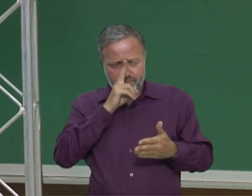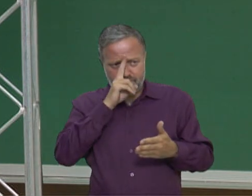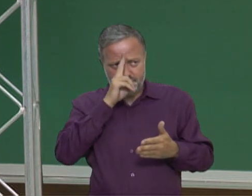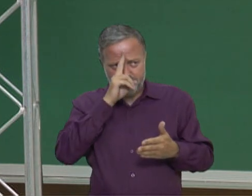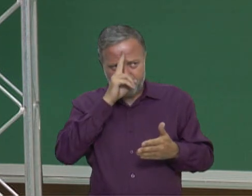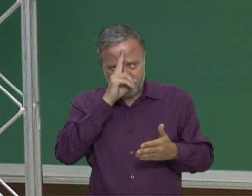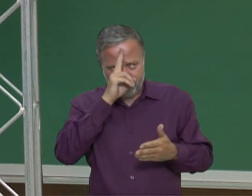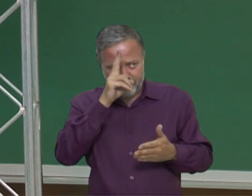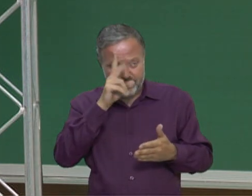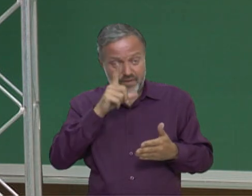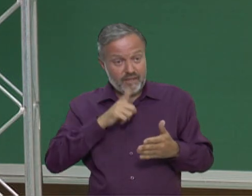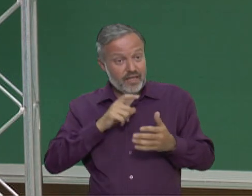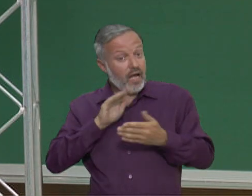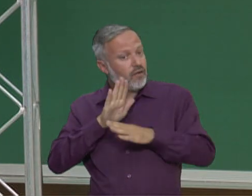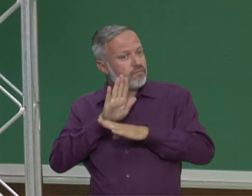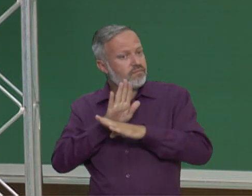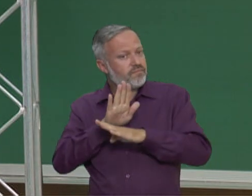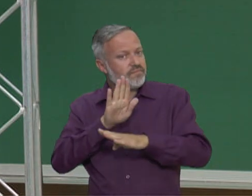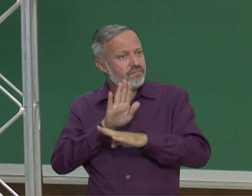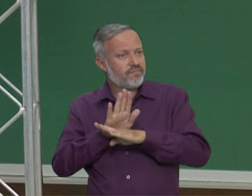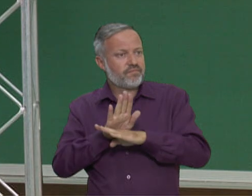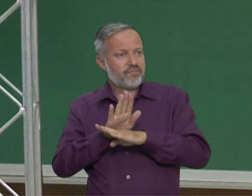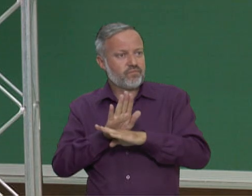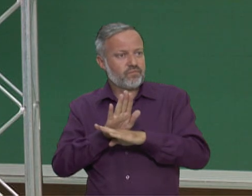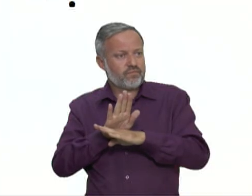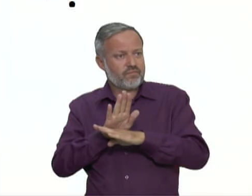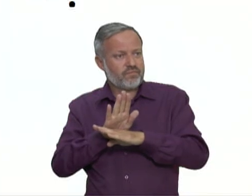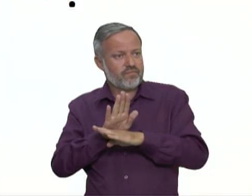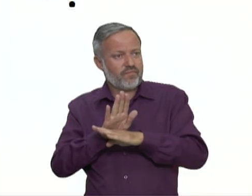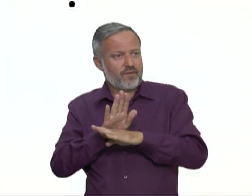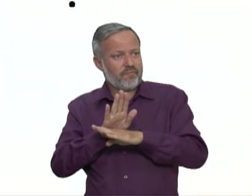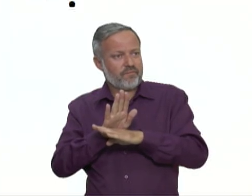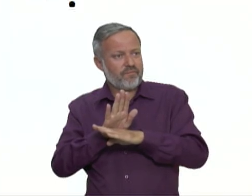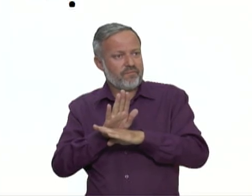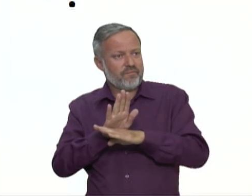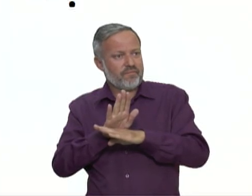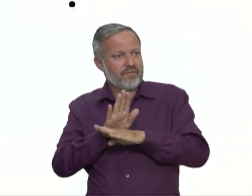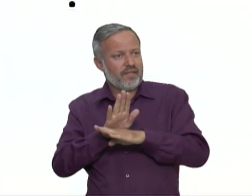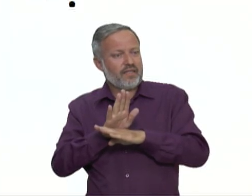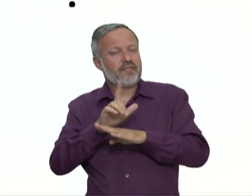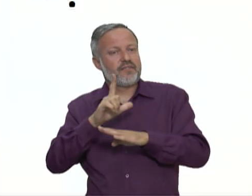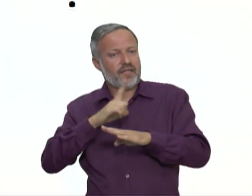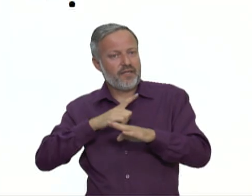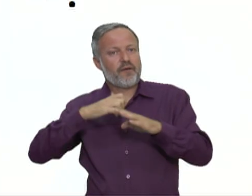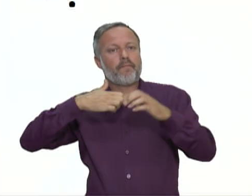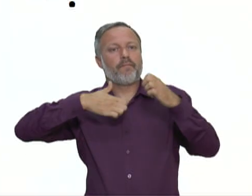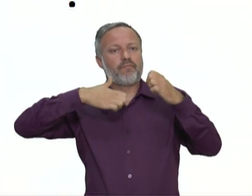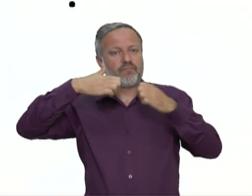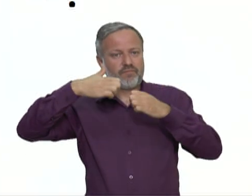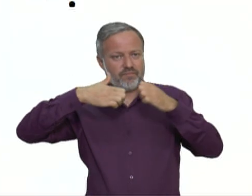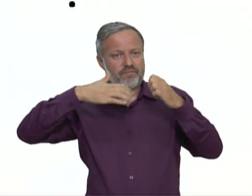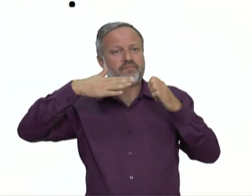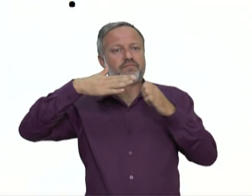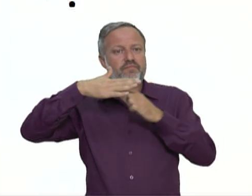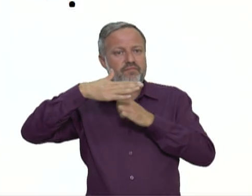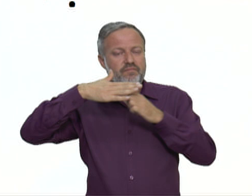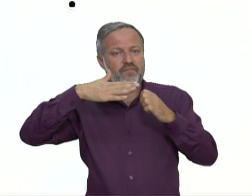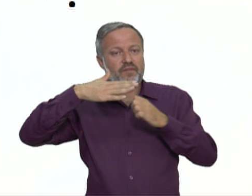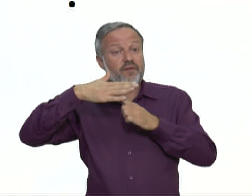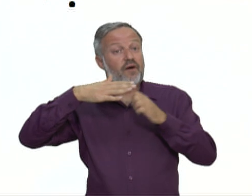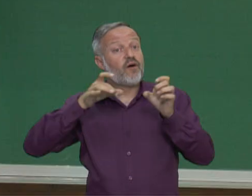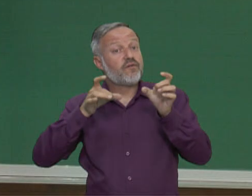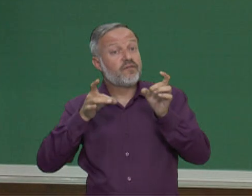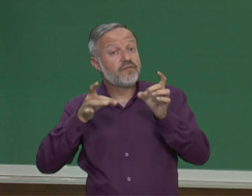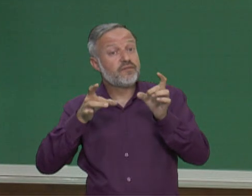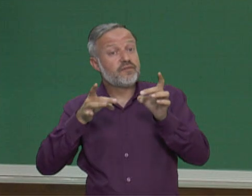com o outro, começar a se ajudar, tá? Estágio de produção envolve indústria, envolve a forma de comércio